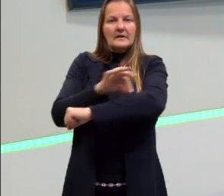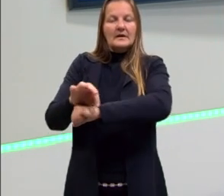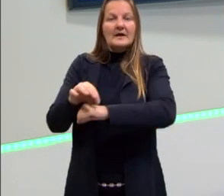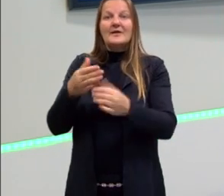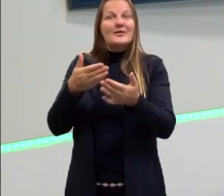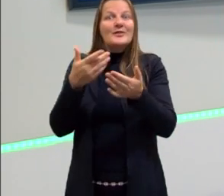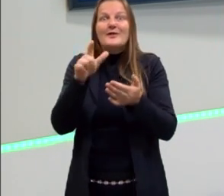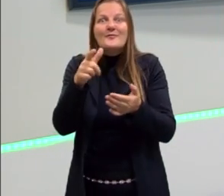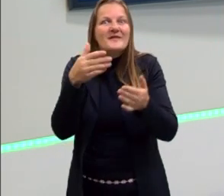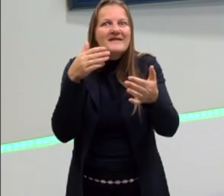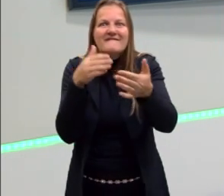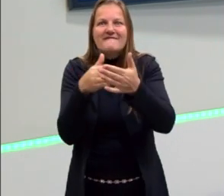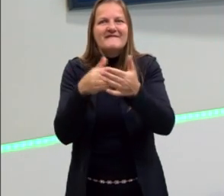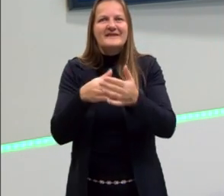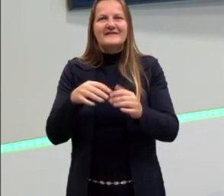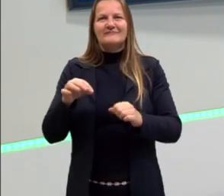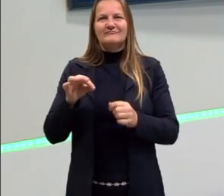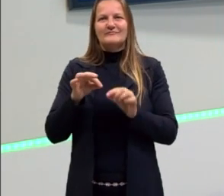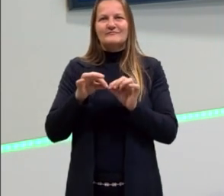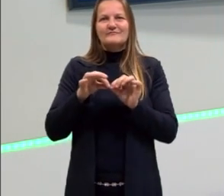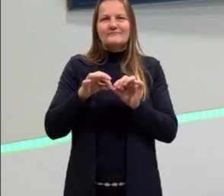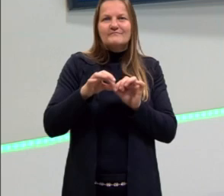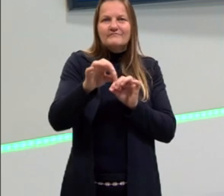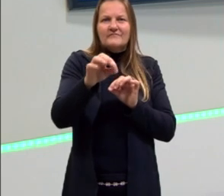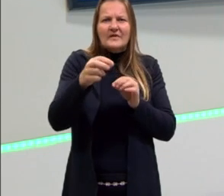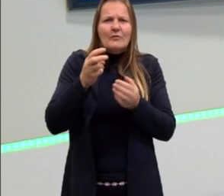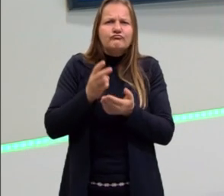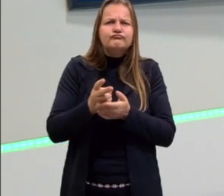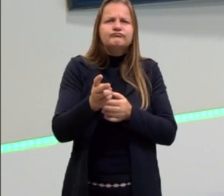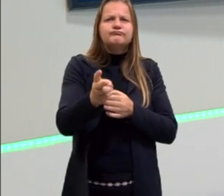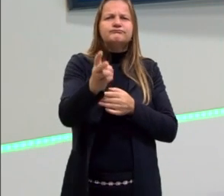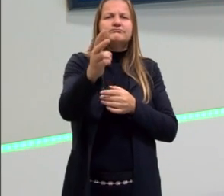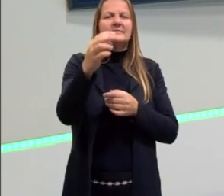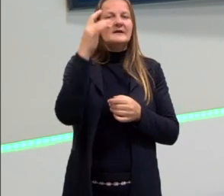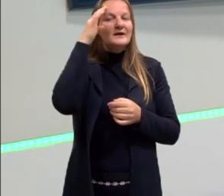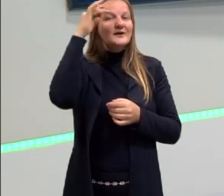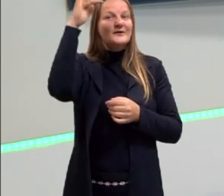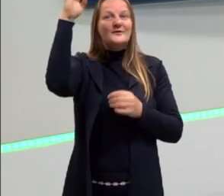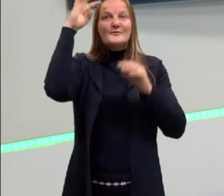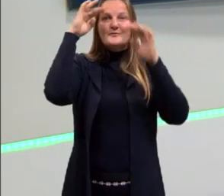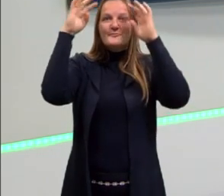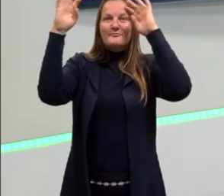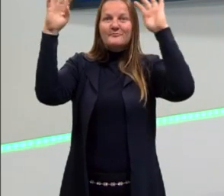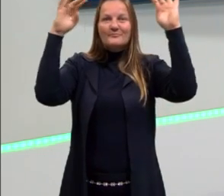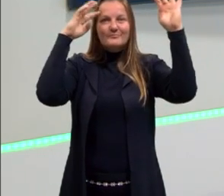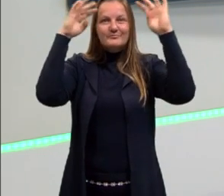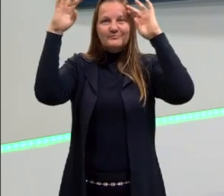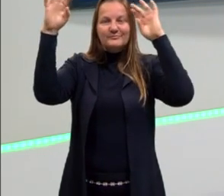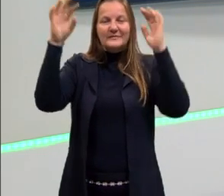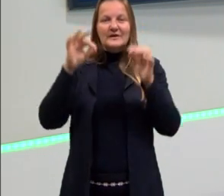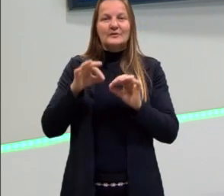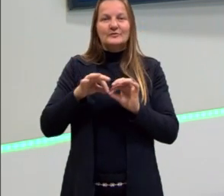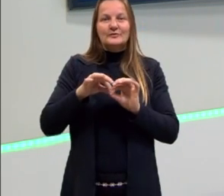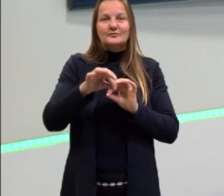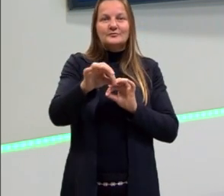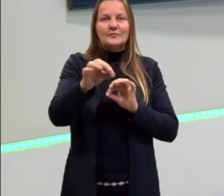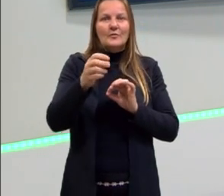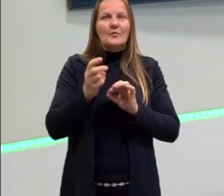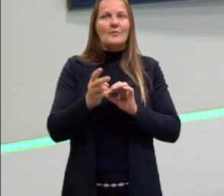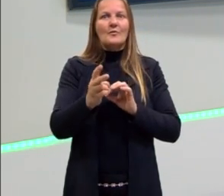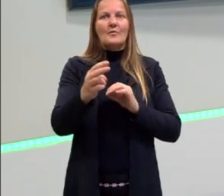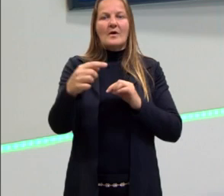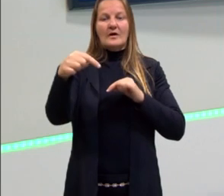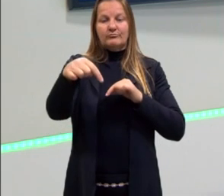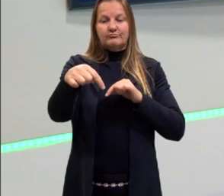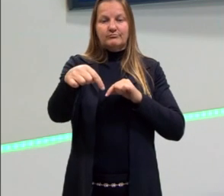ilimitada sempre que nós determinarmos uma reta ou imaginarmos uma reta nós temos uma dimensão